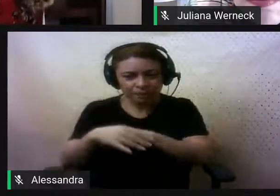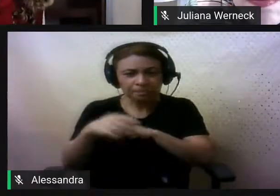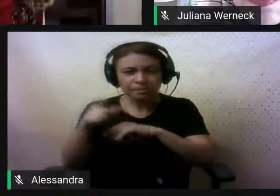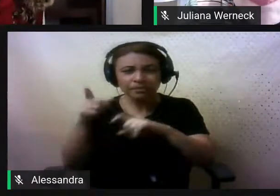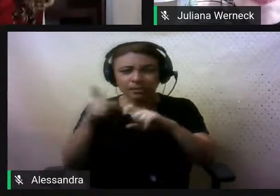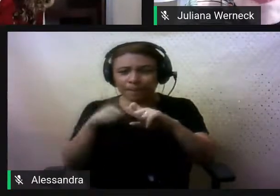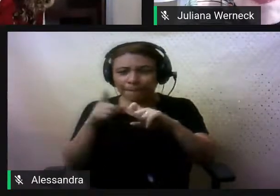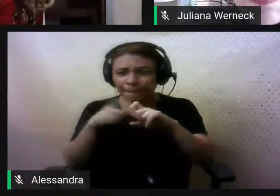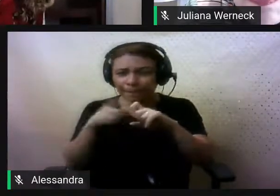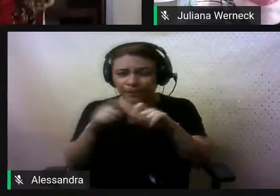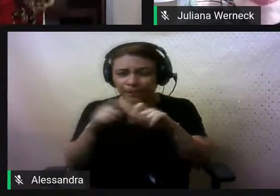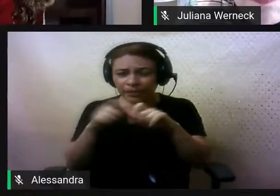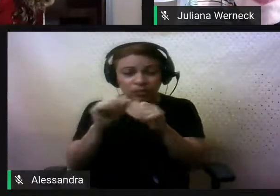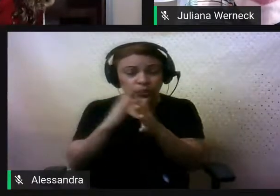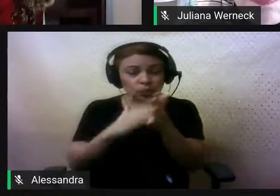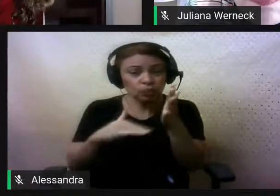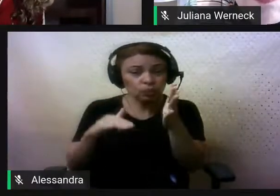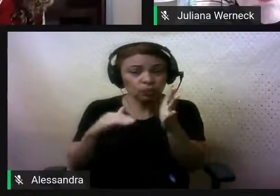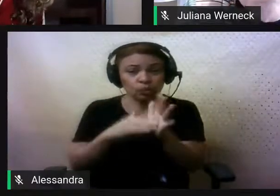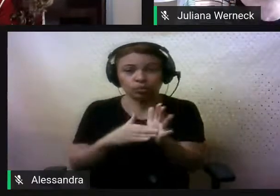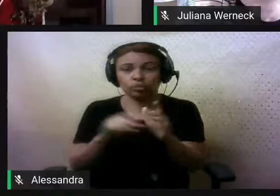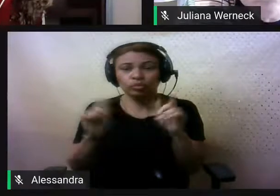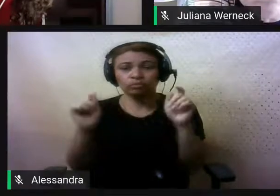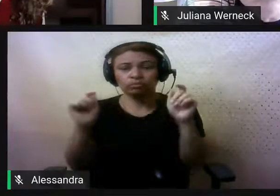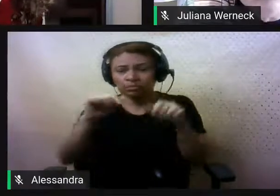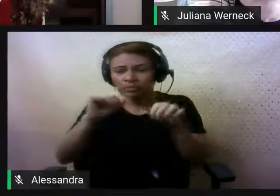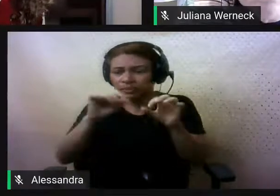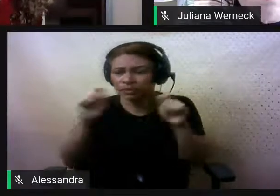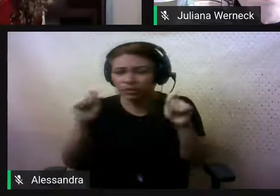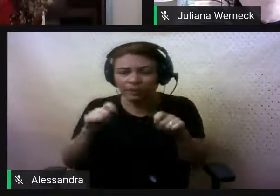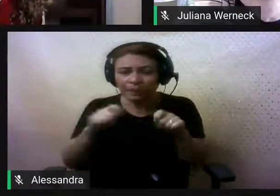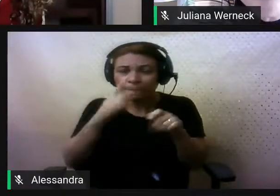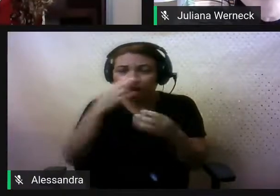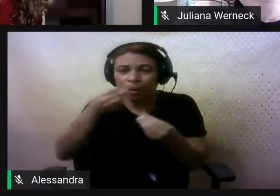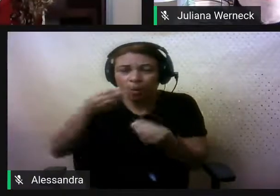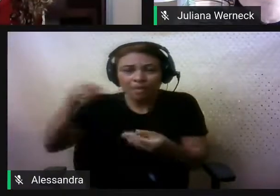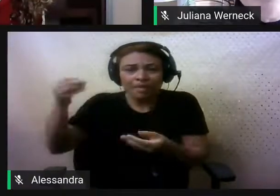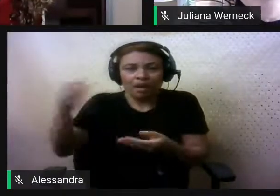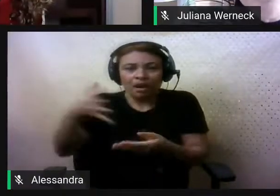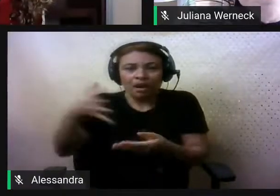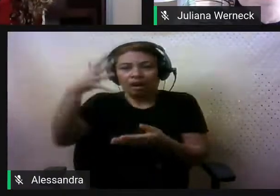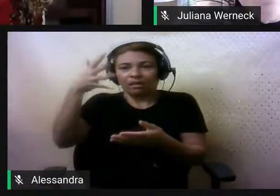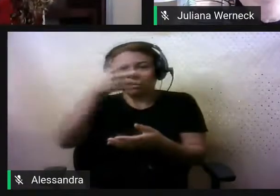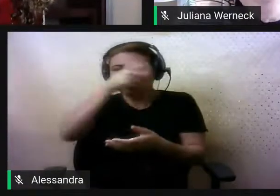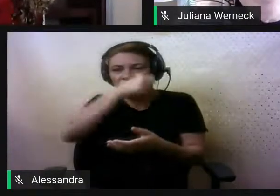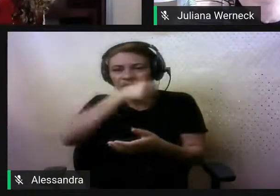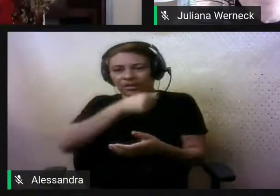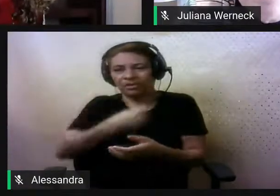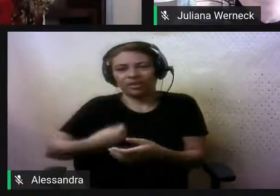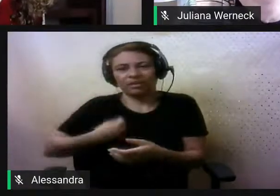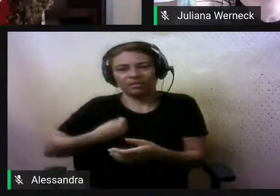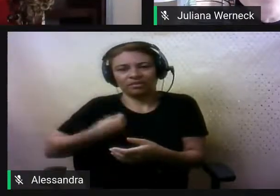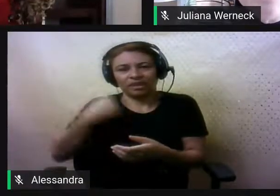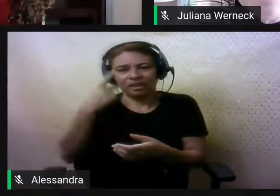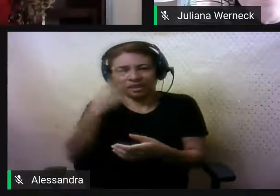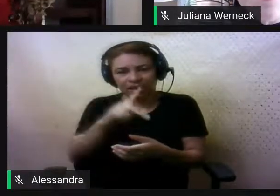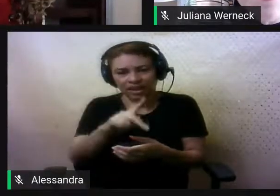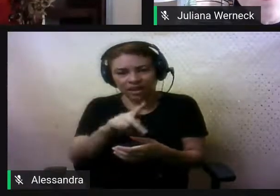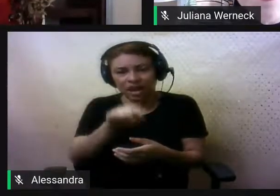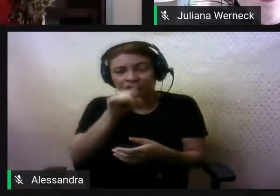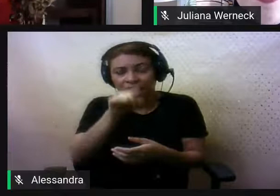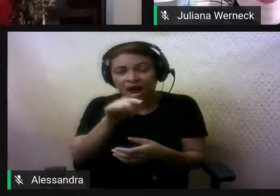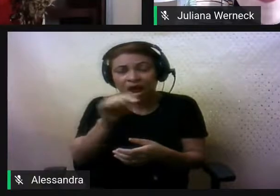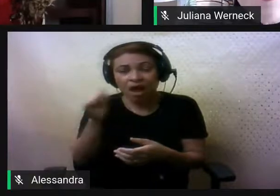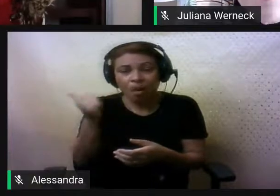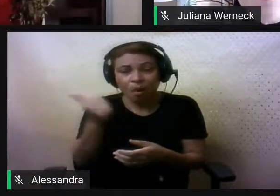necessário, tudo que era possível, mas eu sempre dizer que é só um milagre que vai salvar a vida dessa menina. Eu fiquei 11 dias em